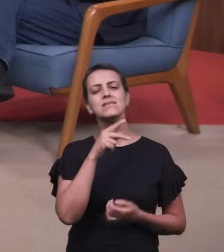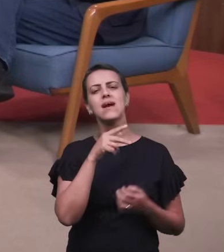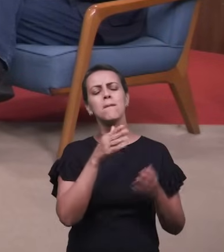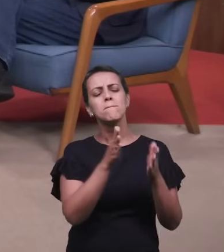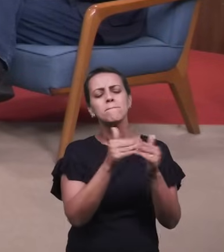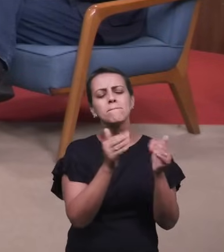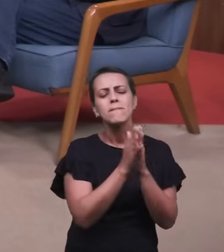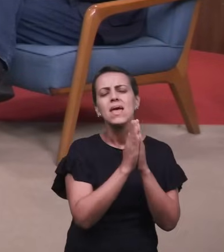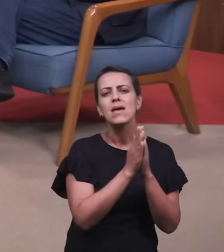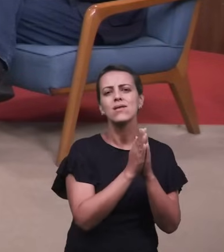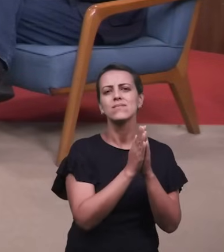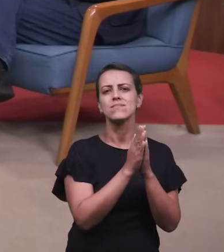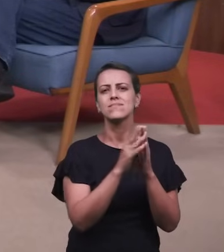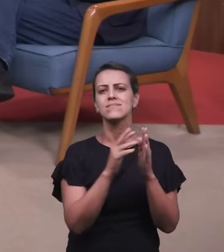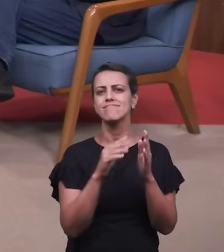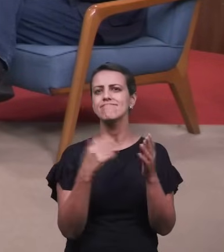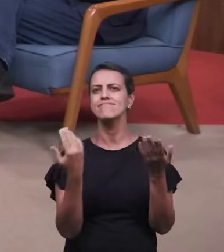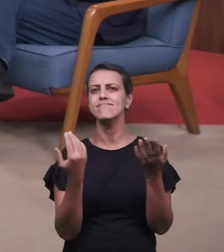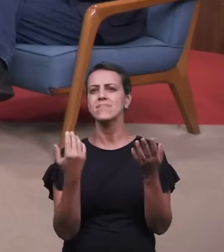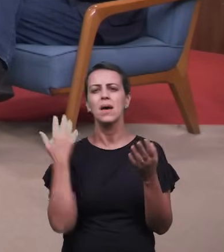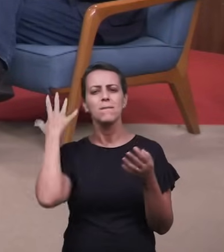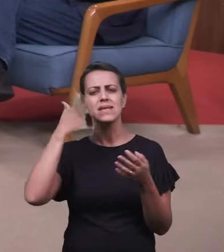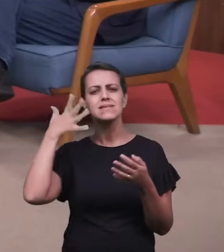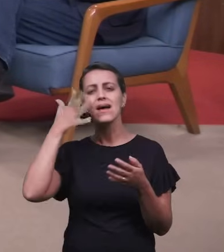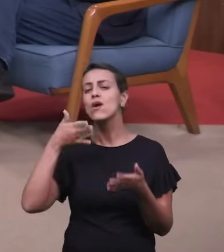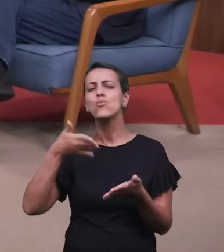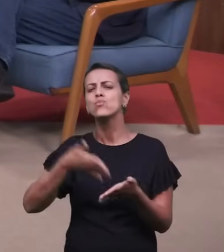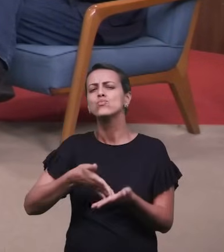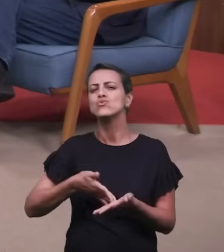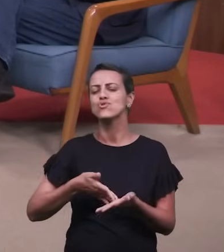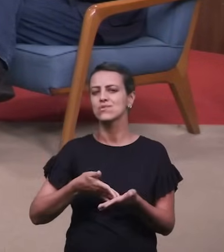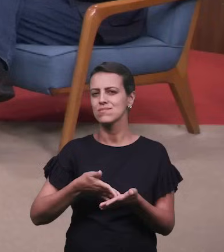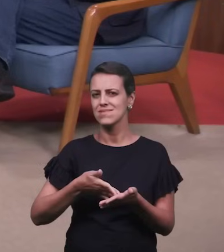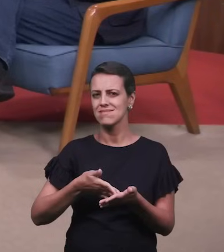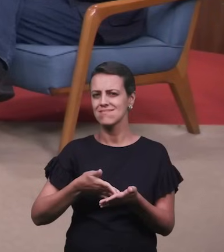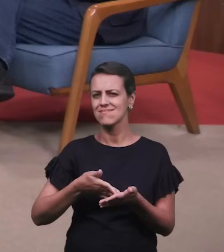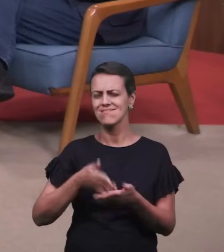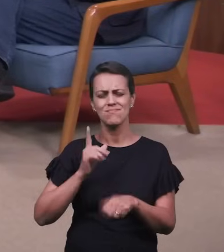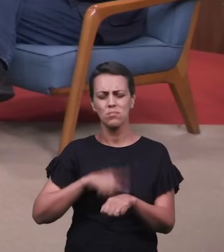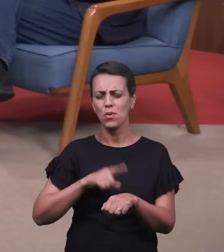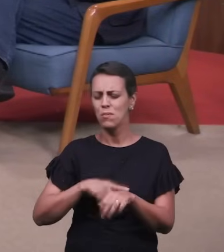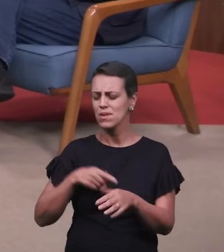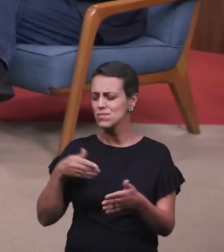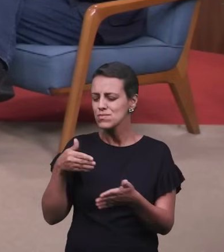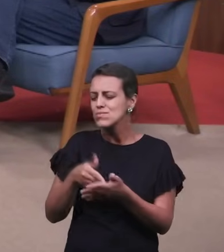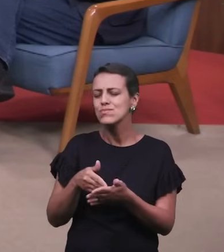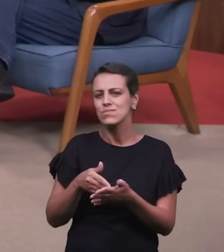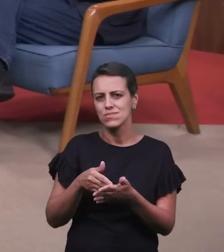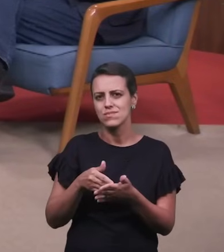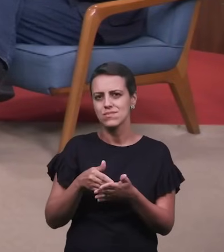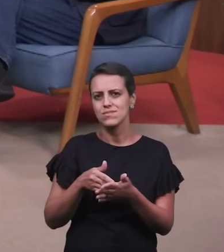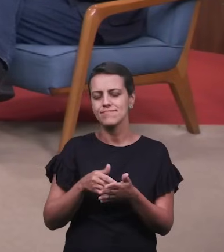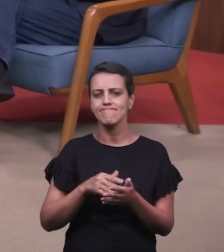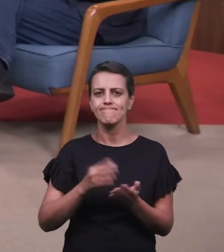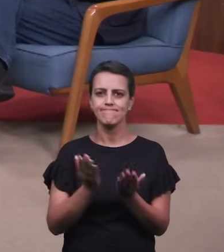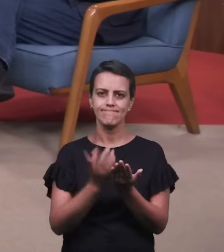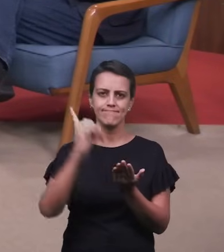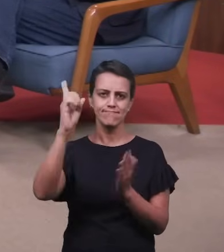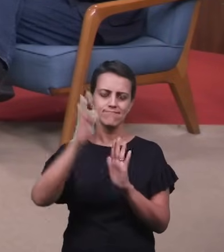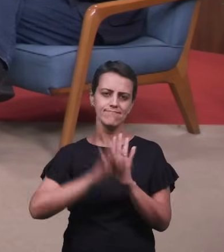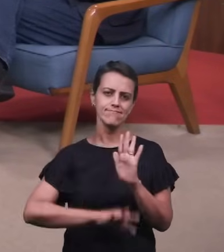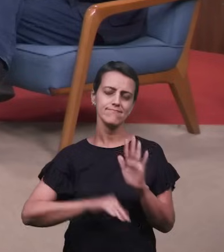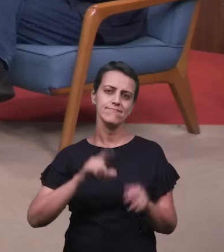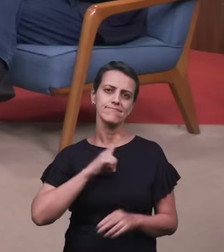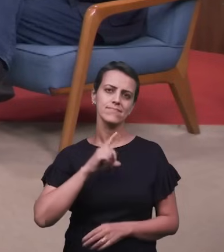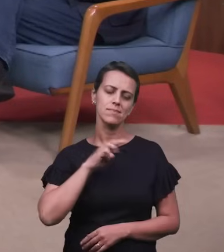claro, repercute isso, né? É sobre a última mensagem. É. Sobre o último instante. Né? Há um texto na palavra do Senhor